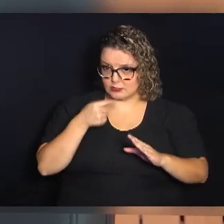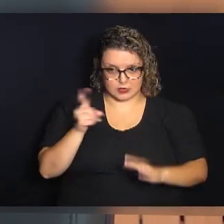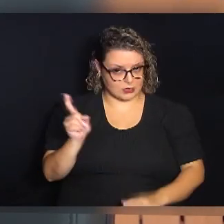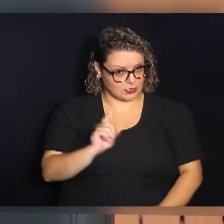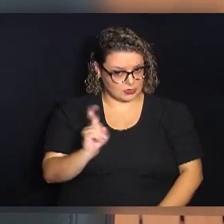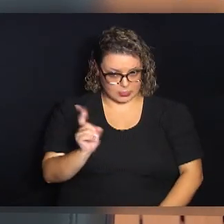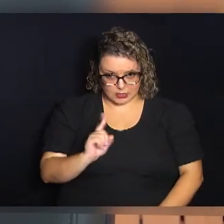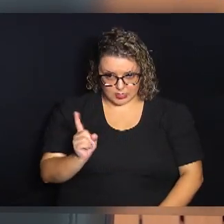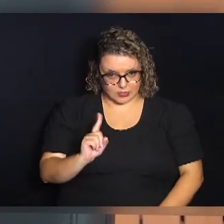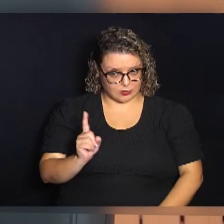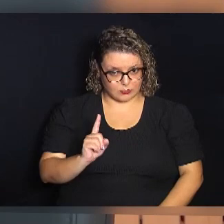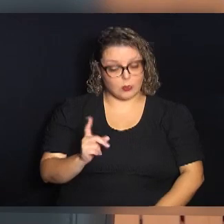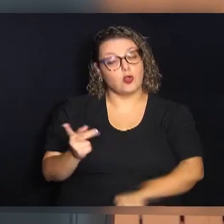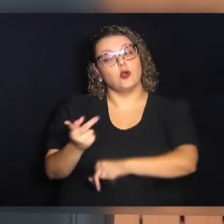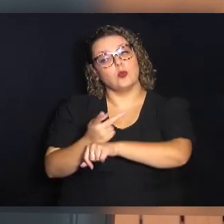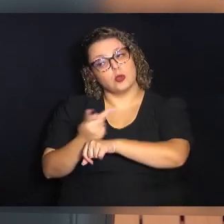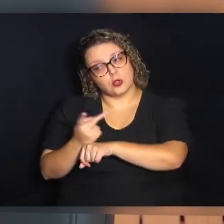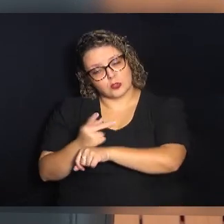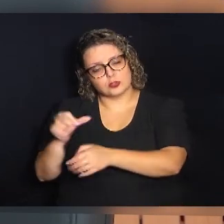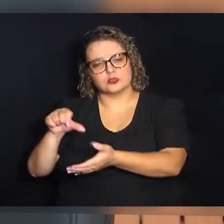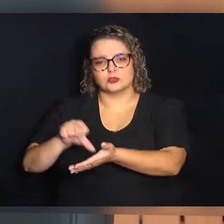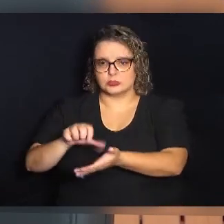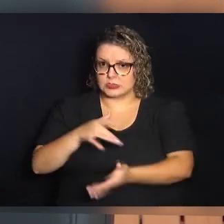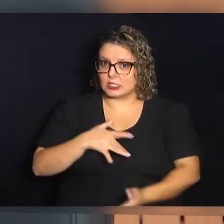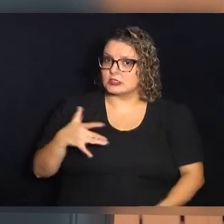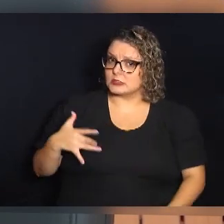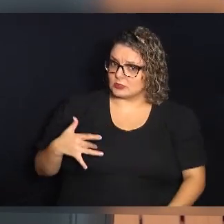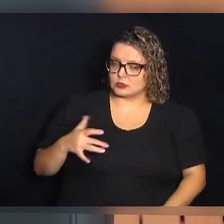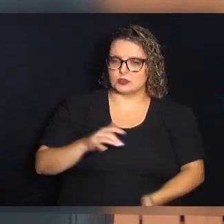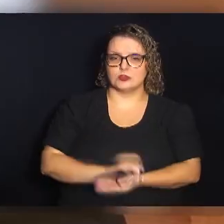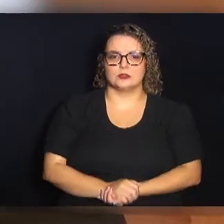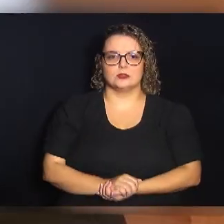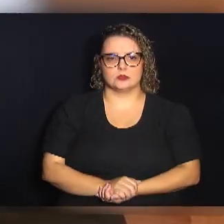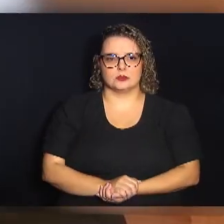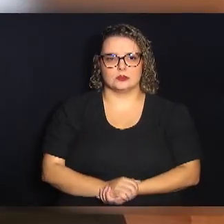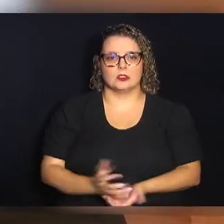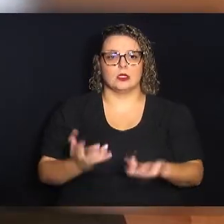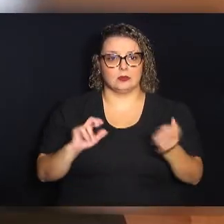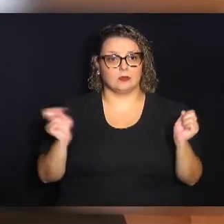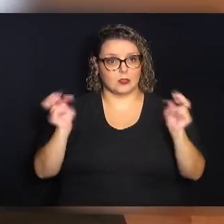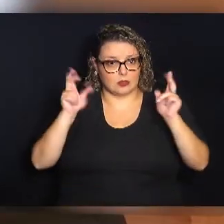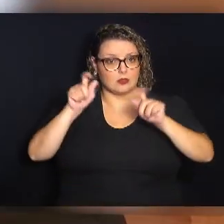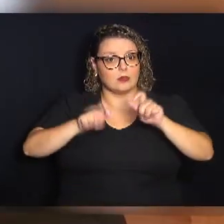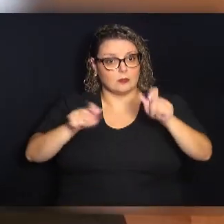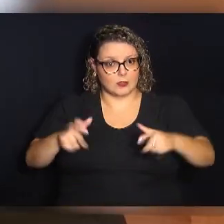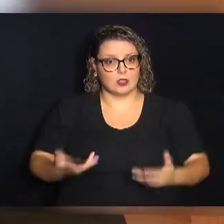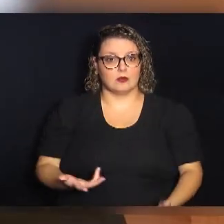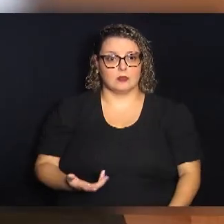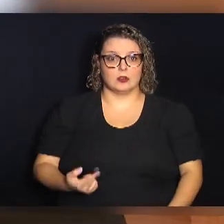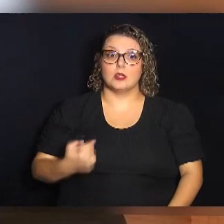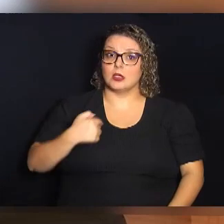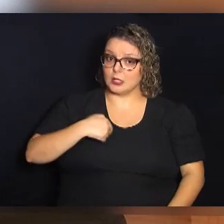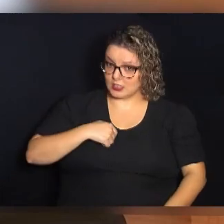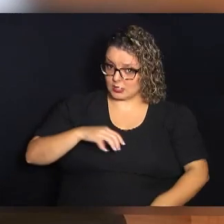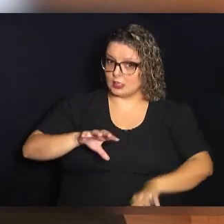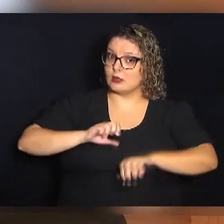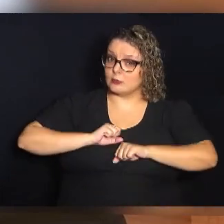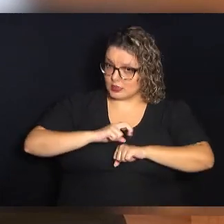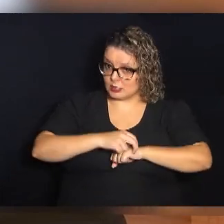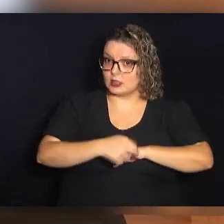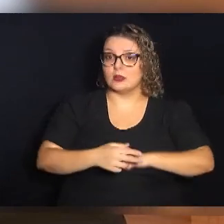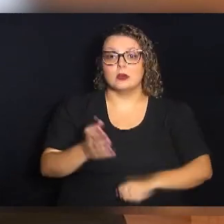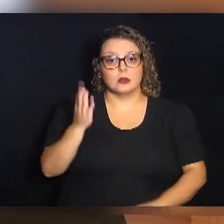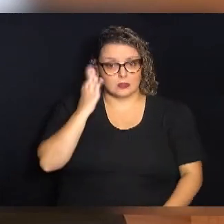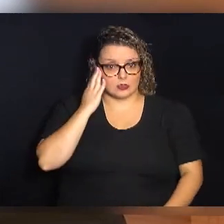medicando se automedicando procure a unidade de saúde eu quero alertar o pessoal porque Porque eu tive